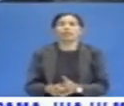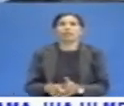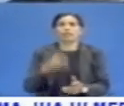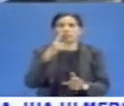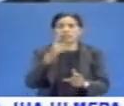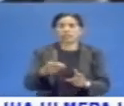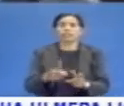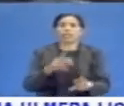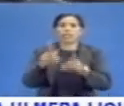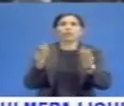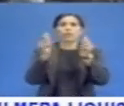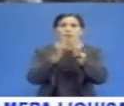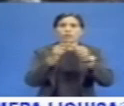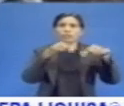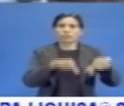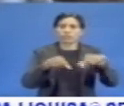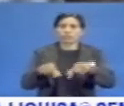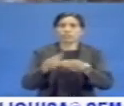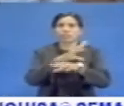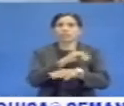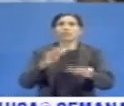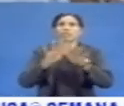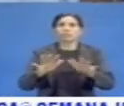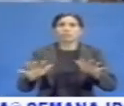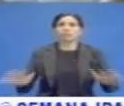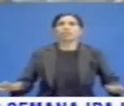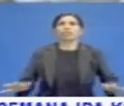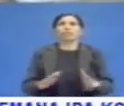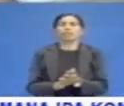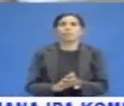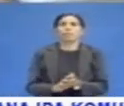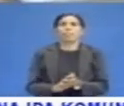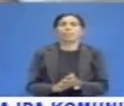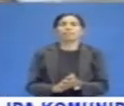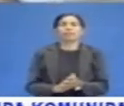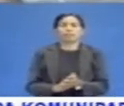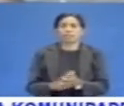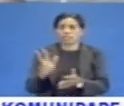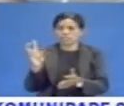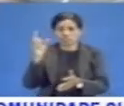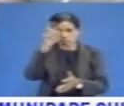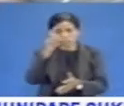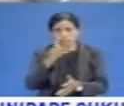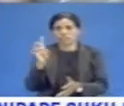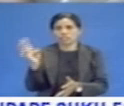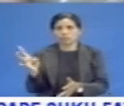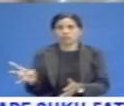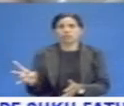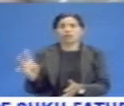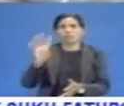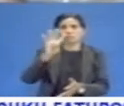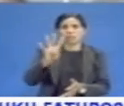cidadão com deficiência no mos labarik sira. Ihan ini aniversário Badala Hitunulu Resinghat, mas que hoi dade